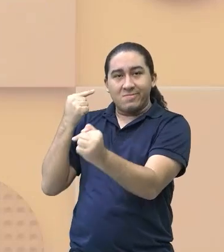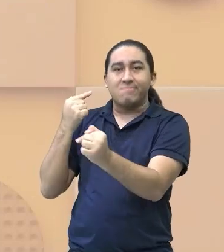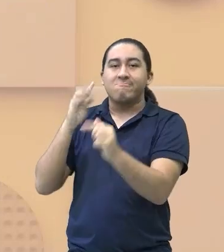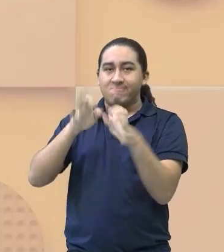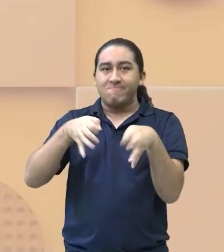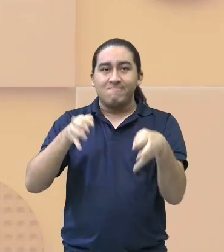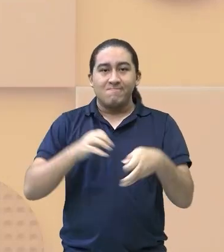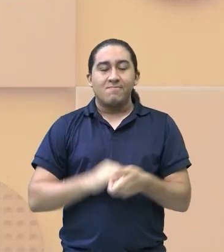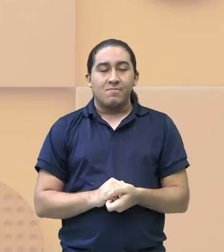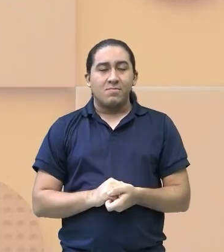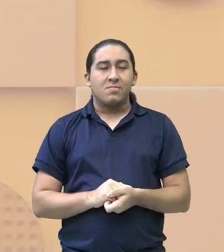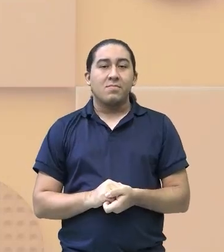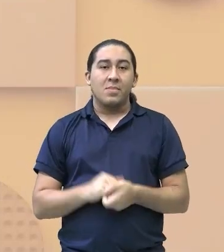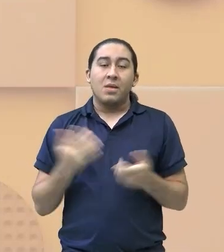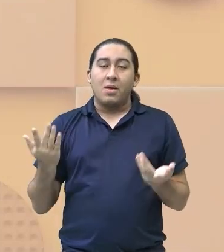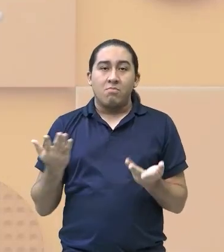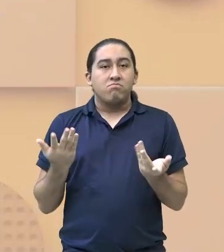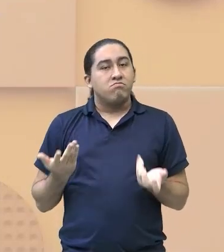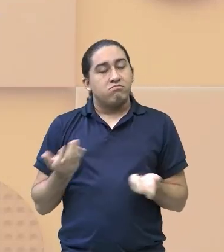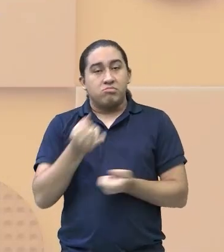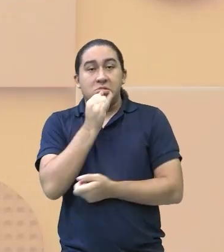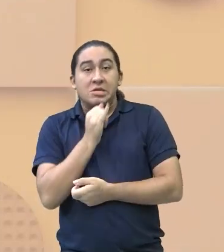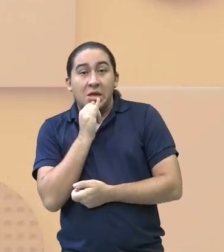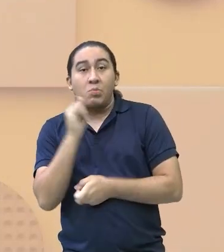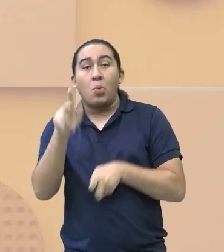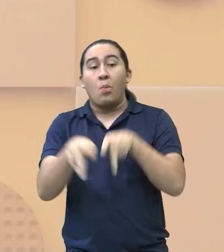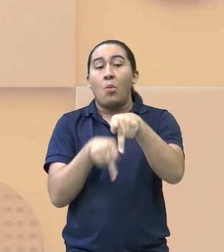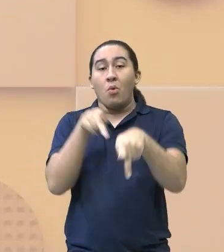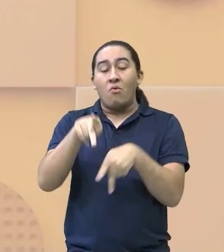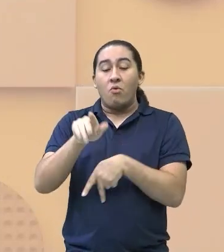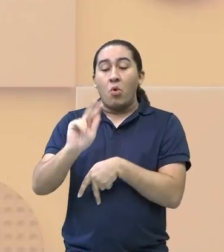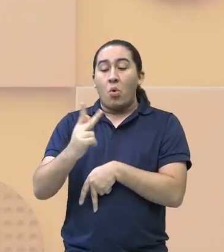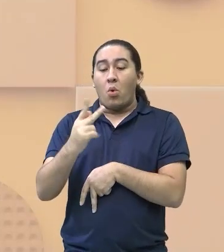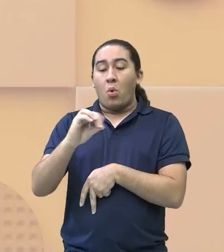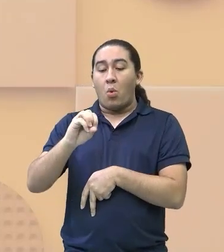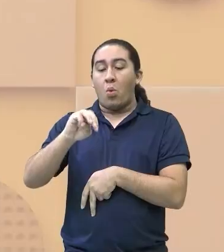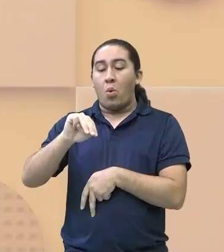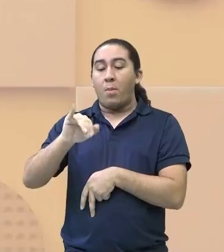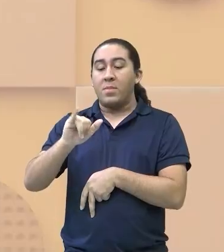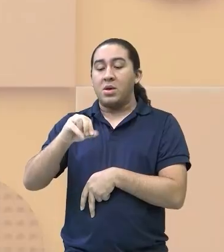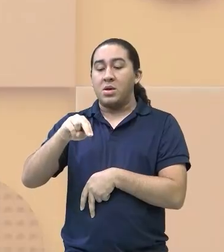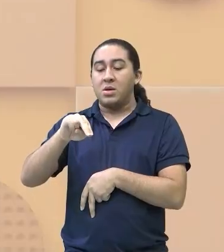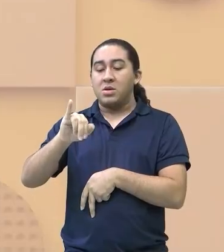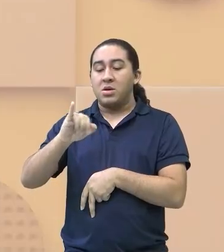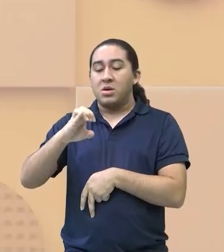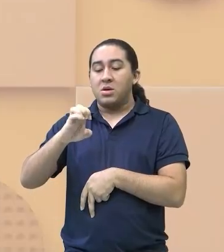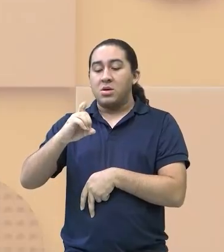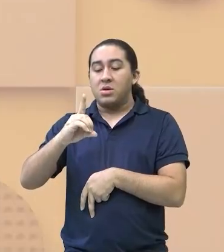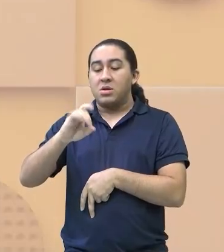mesmo? Nossos primeiros hominídeos, ou seja, os nossos primeiros ancestrais, eles deixam restos de